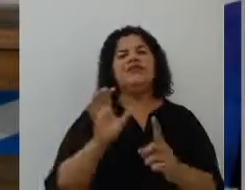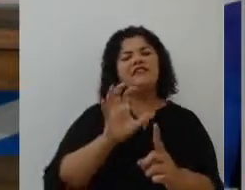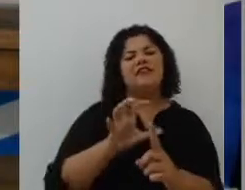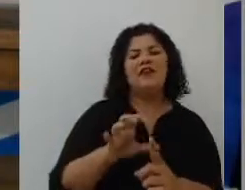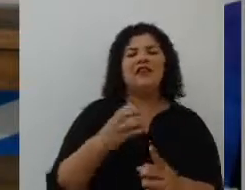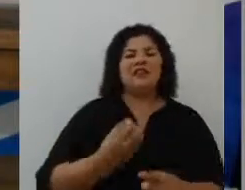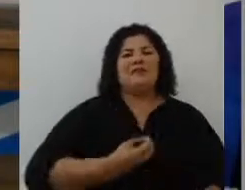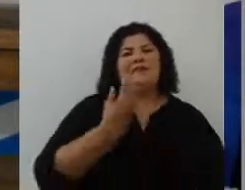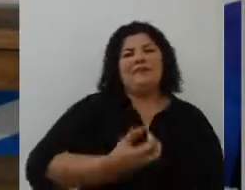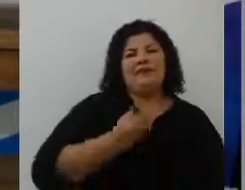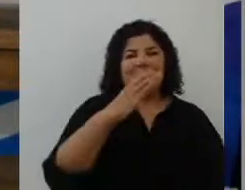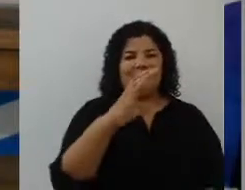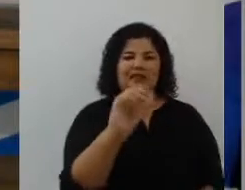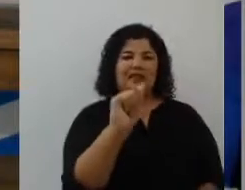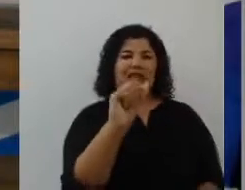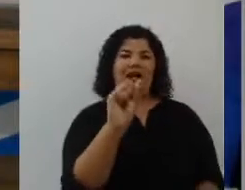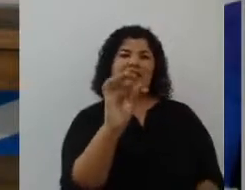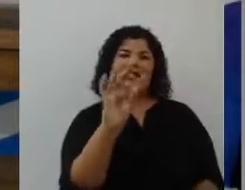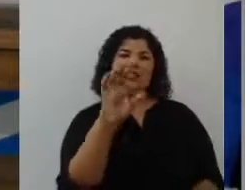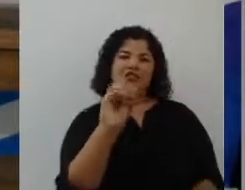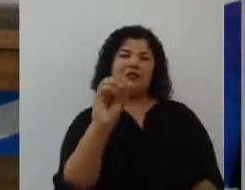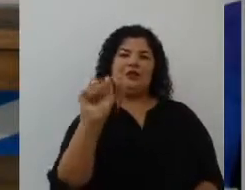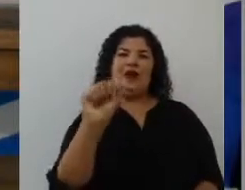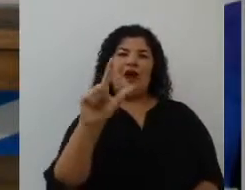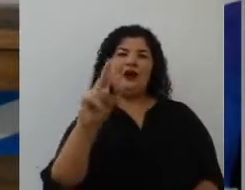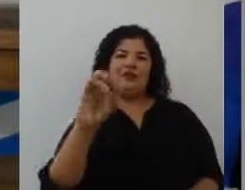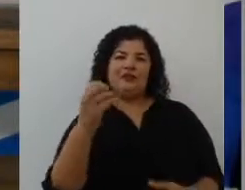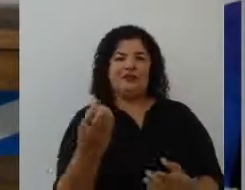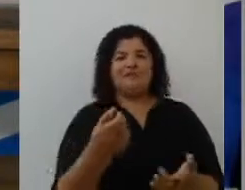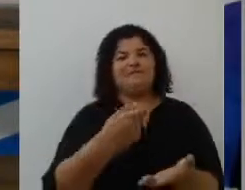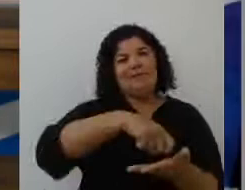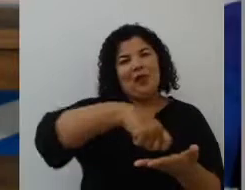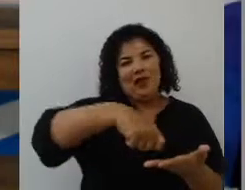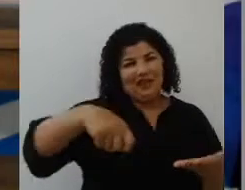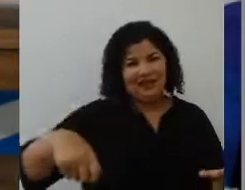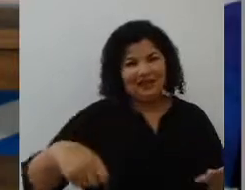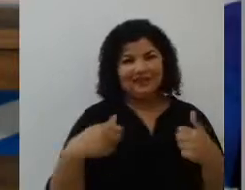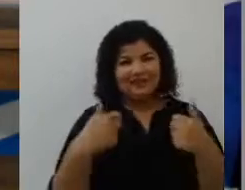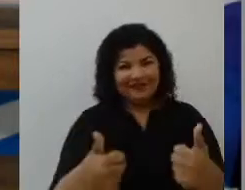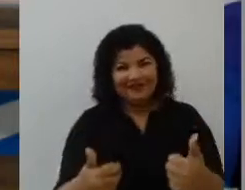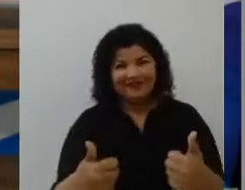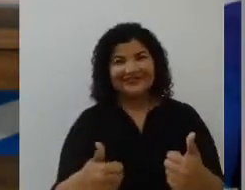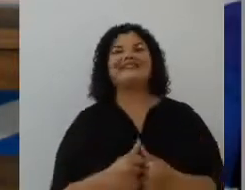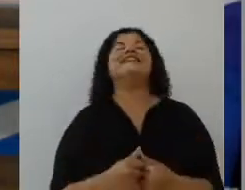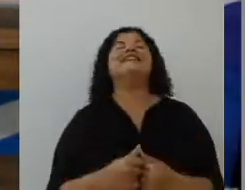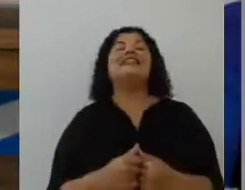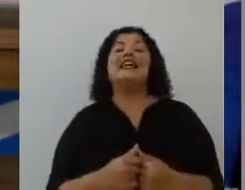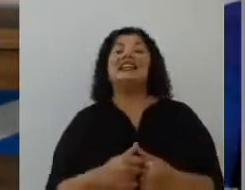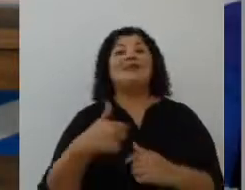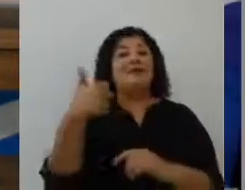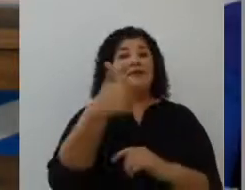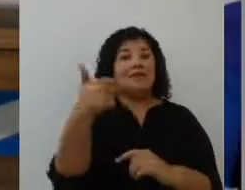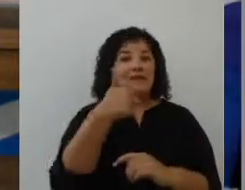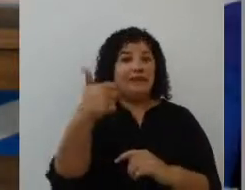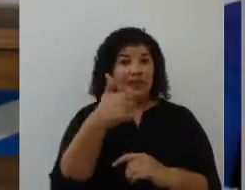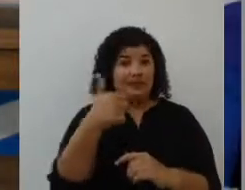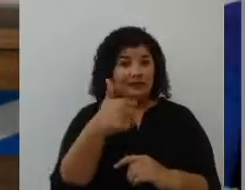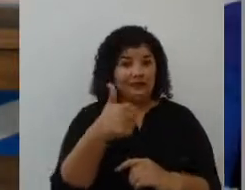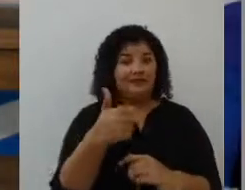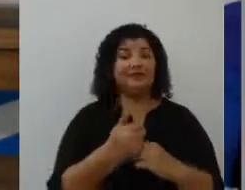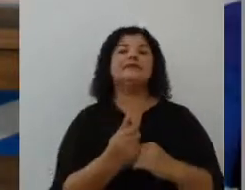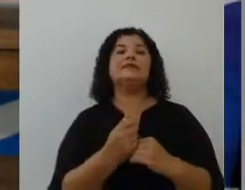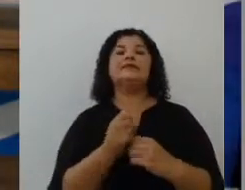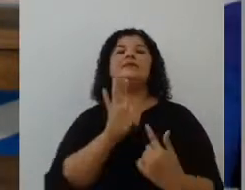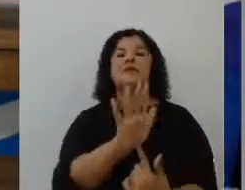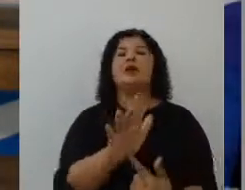do poeta baiano Castro Alves. A gente vai falar de Castro Alves nas próximas aulas. Vamos falar da primeira geração. Na primeira geração eu tenho